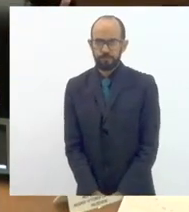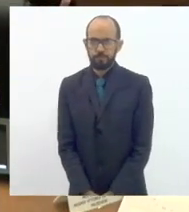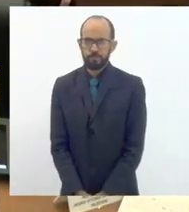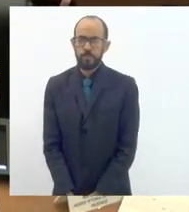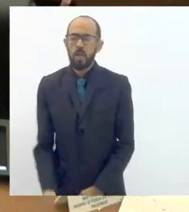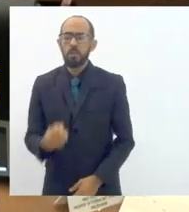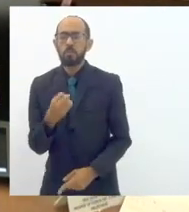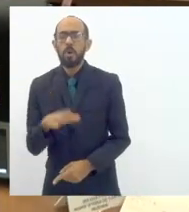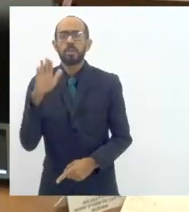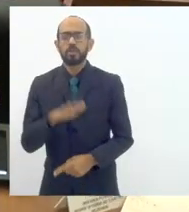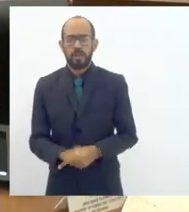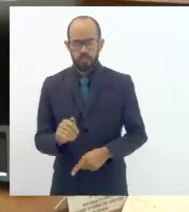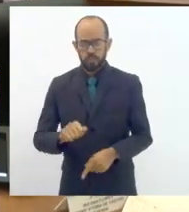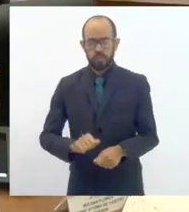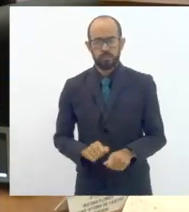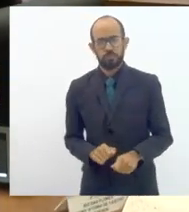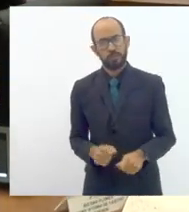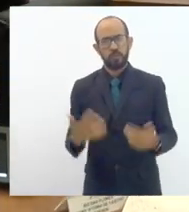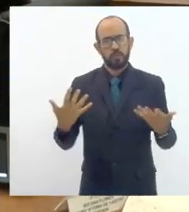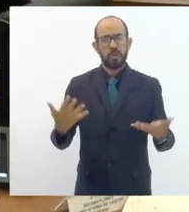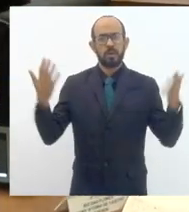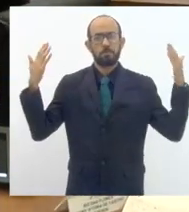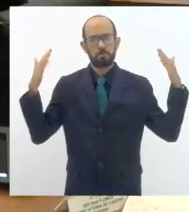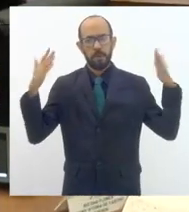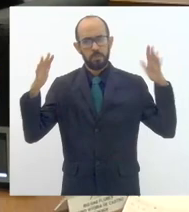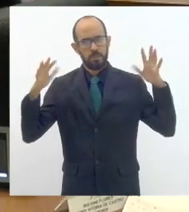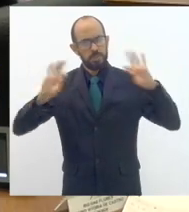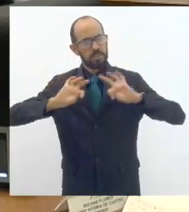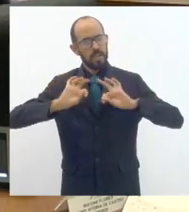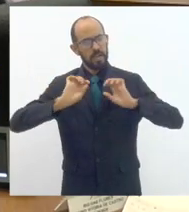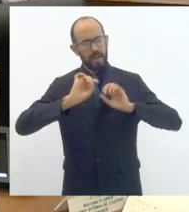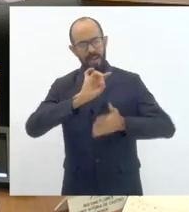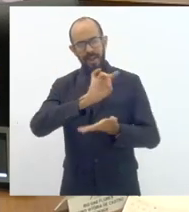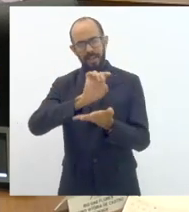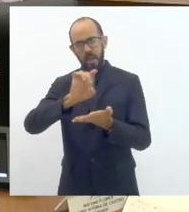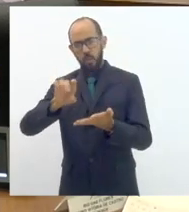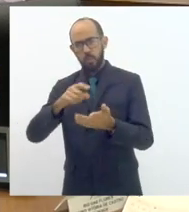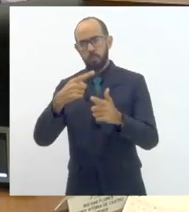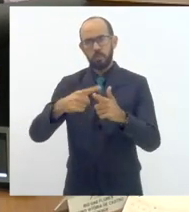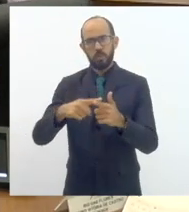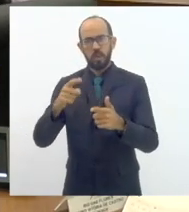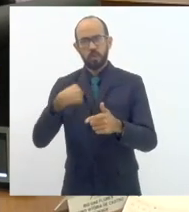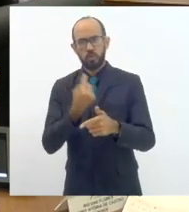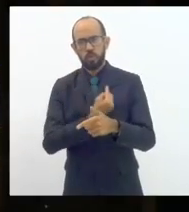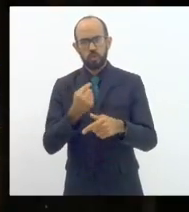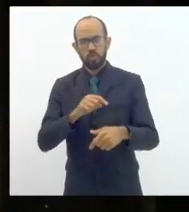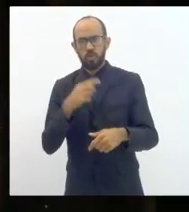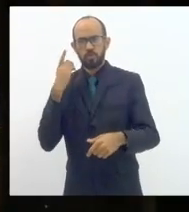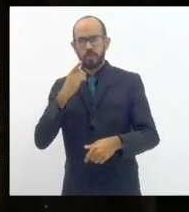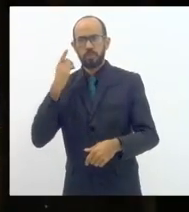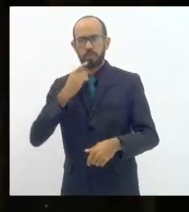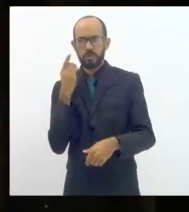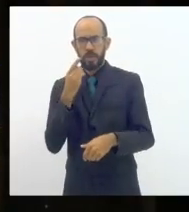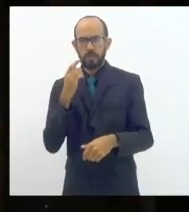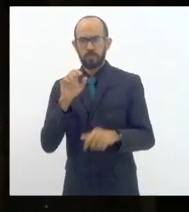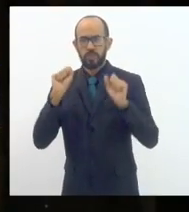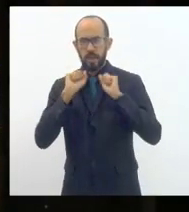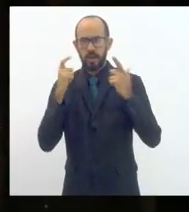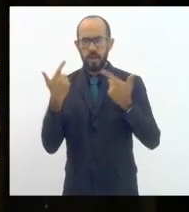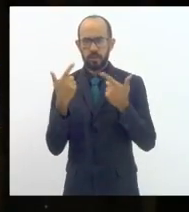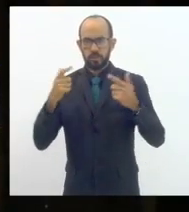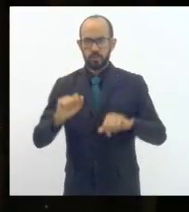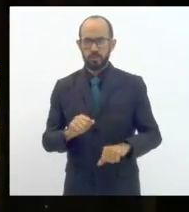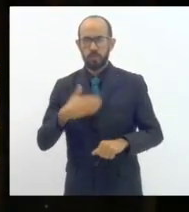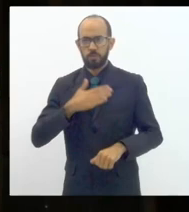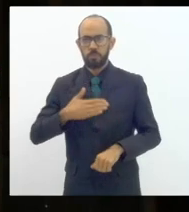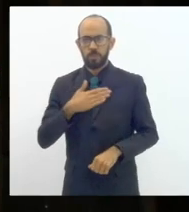Gente, boa tarde. Antes de tudo, eu quero parabenizar cada um aqui, porque agora é oficial. Somos todos deputados e deputadas da Alerj. É